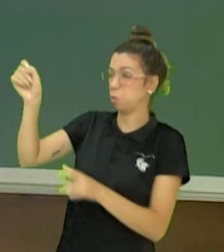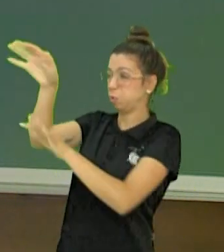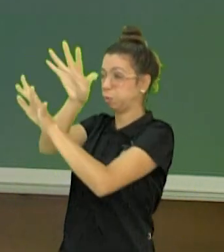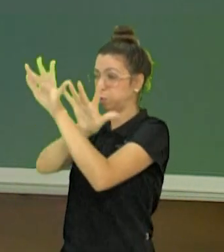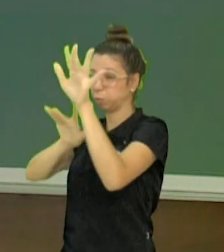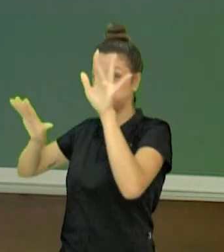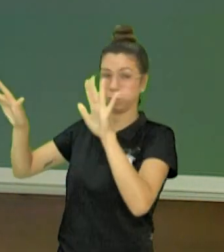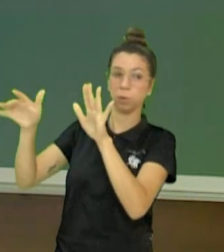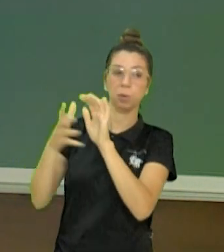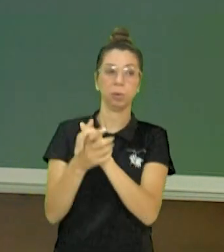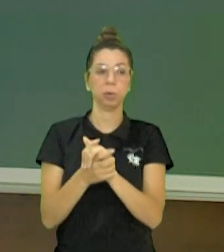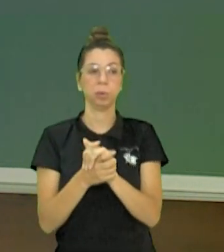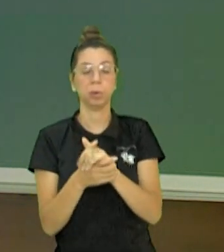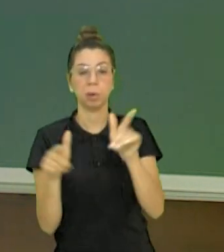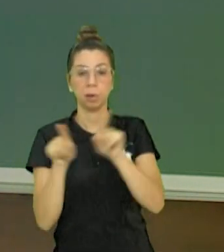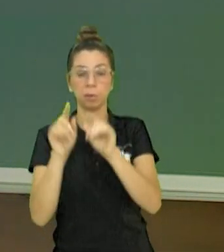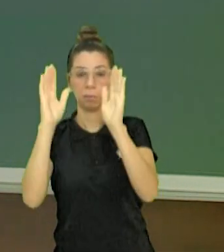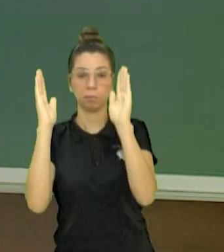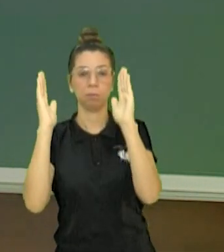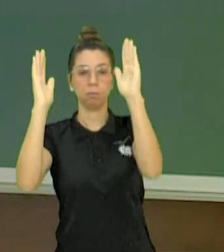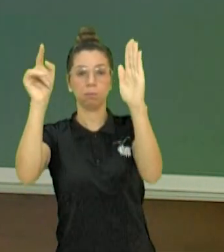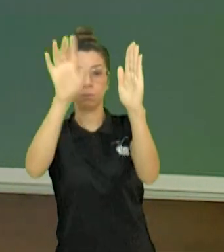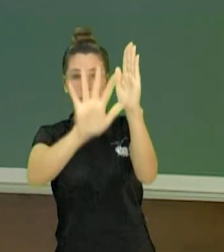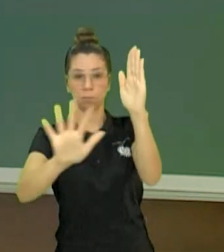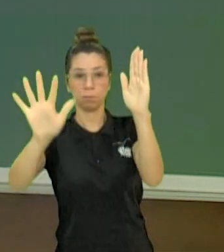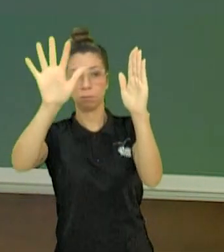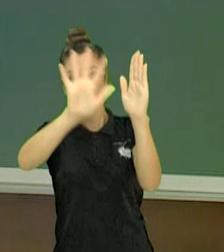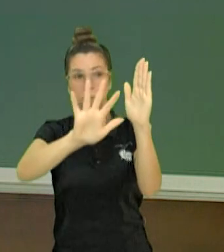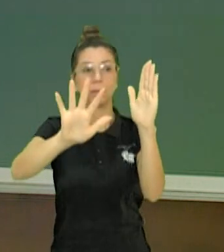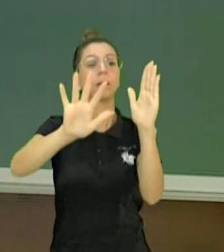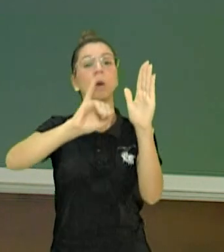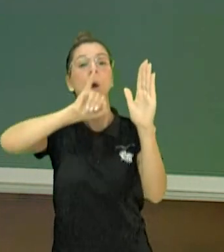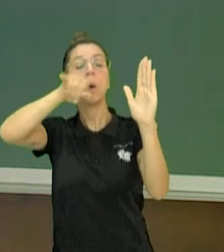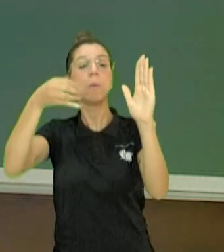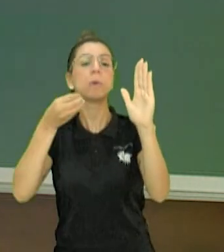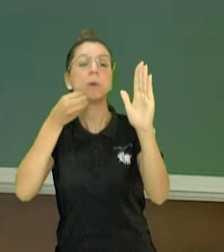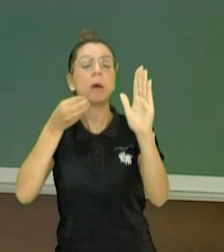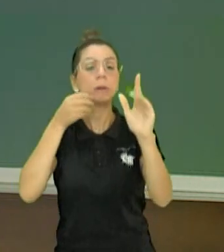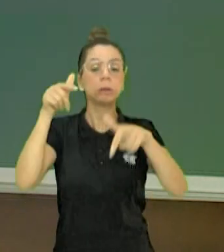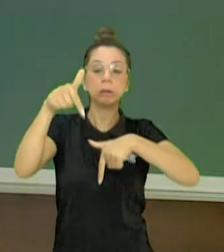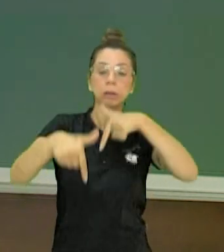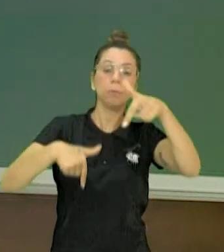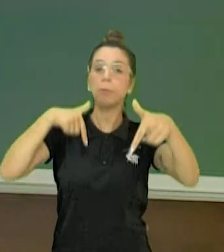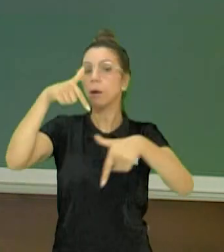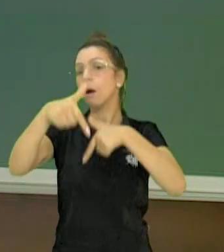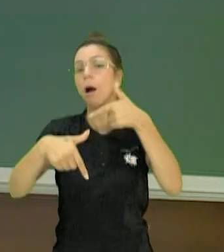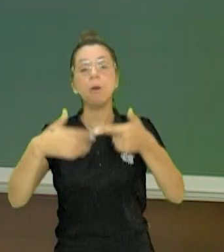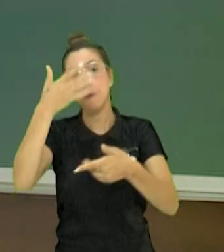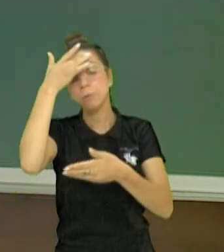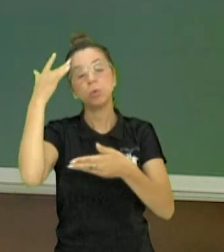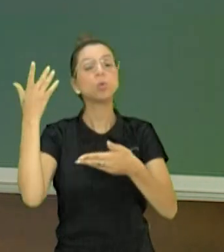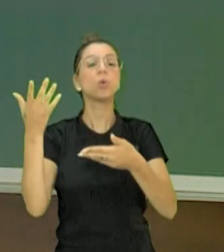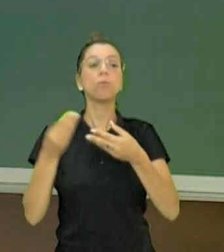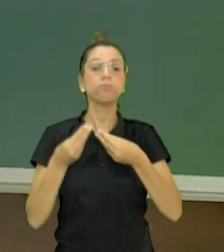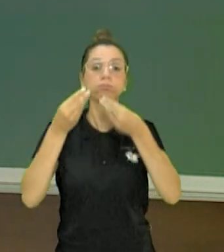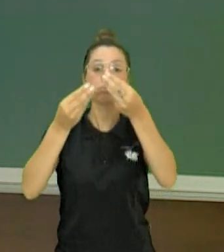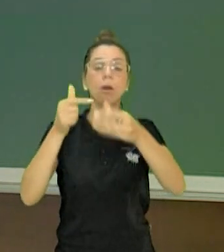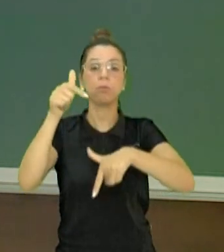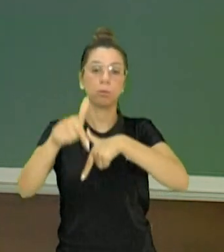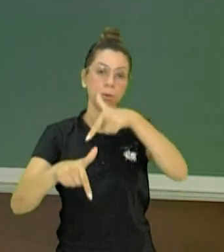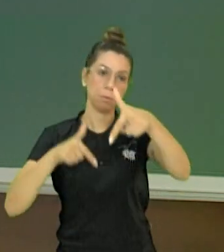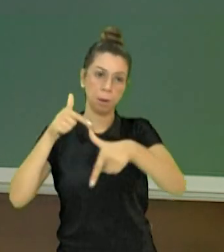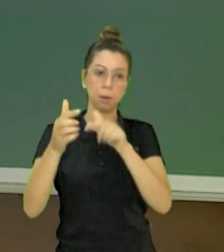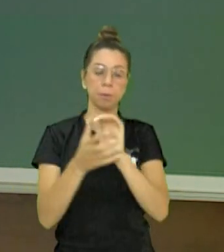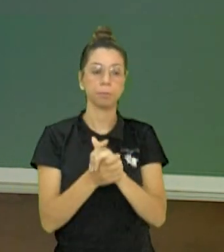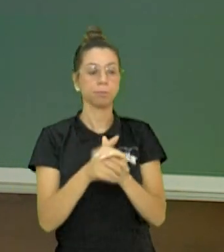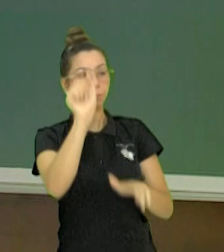nós temos uma coisa de job offer, né? Uma oportunidade de trabalho, as pessoas, alguém dando um trabalho para outra. E aqui